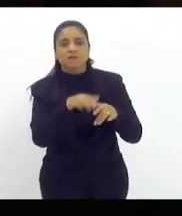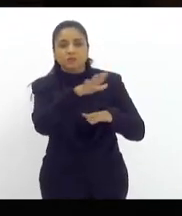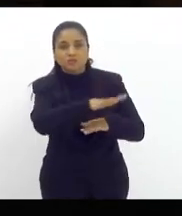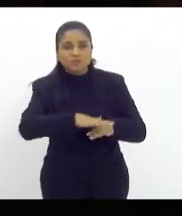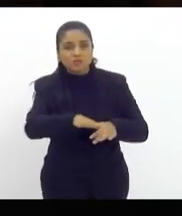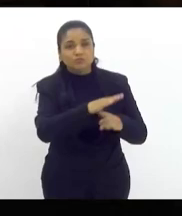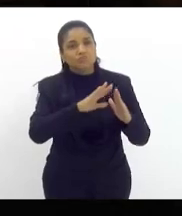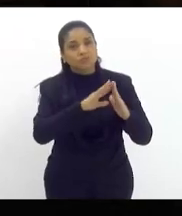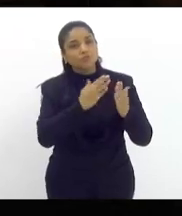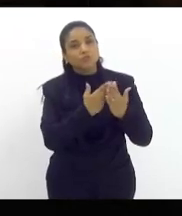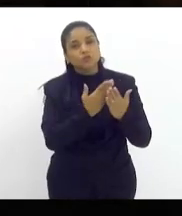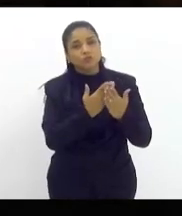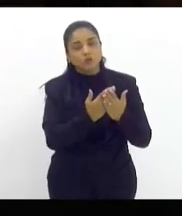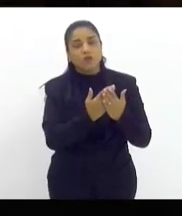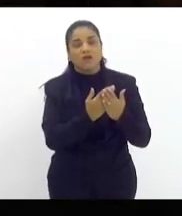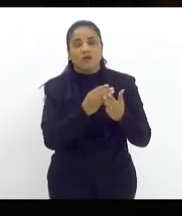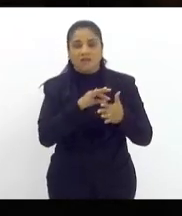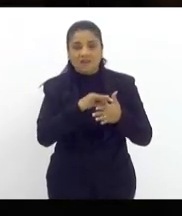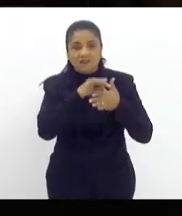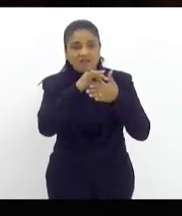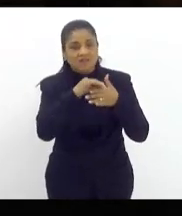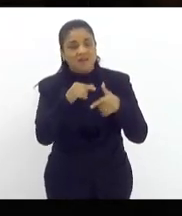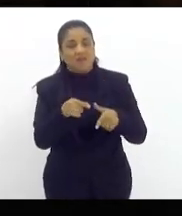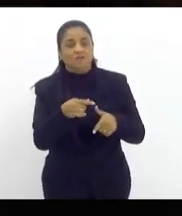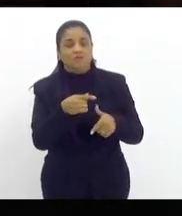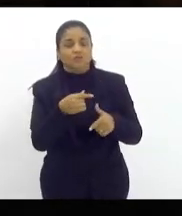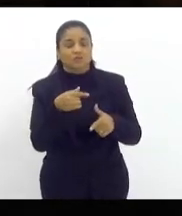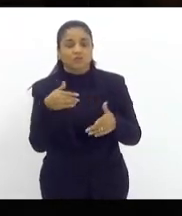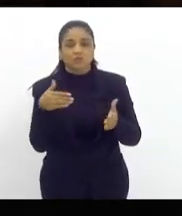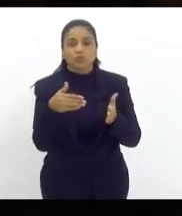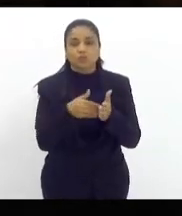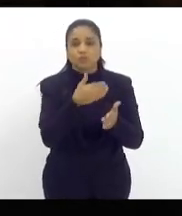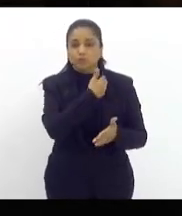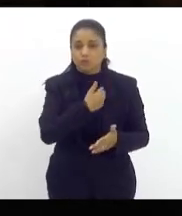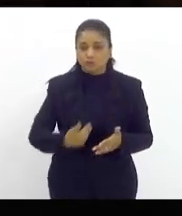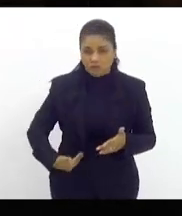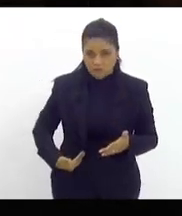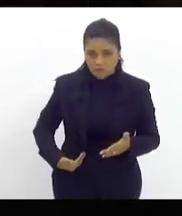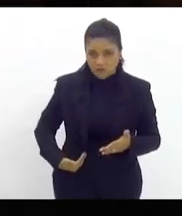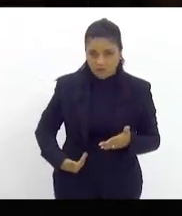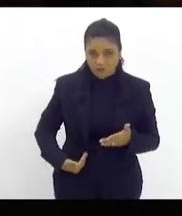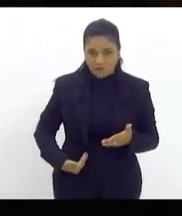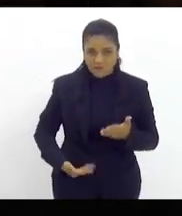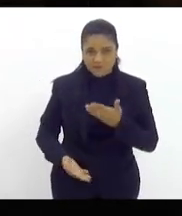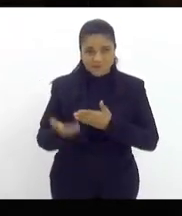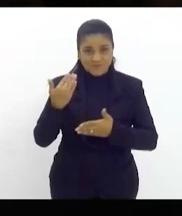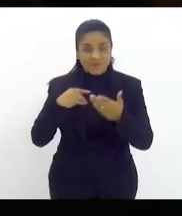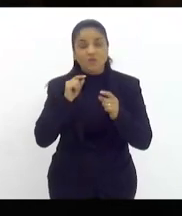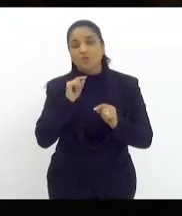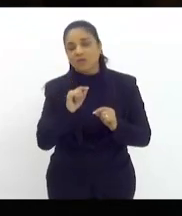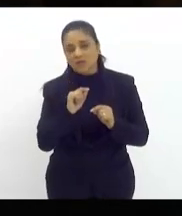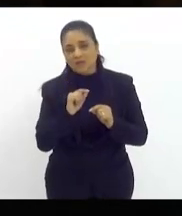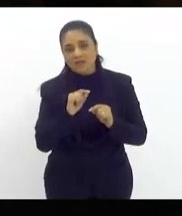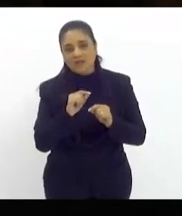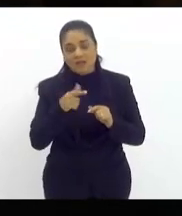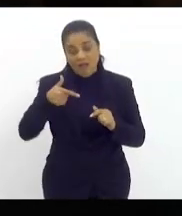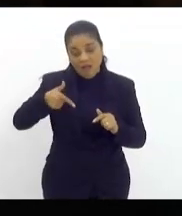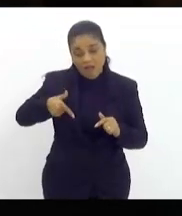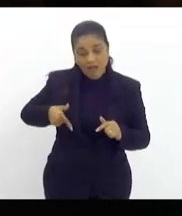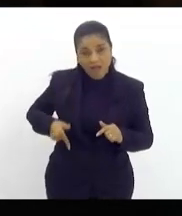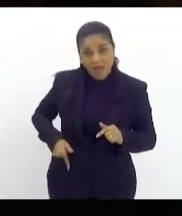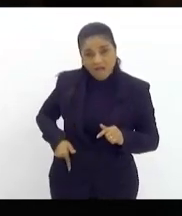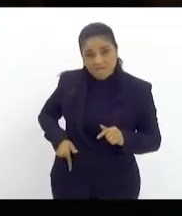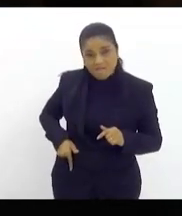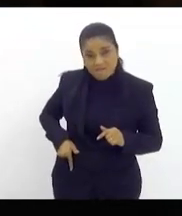liderado nos últimos governos no último governo em especial que tratou a questão das armas